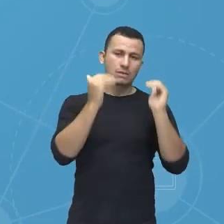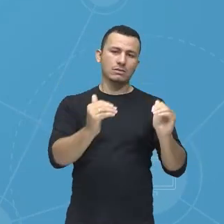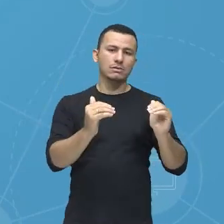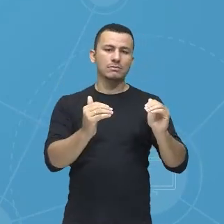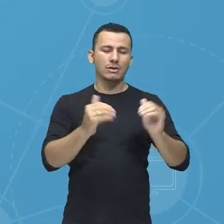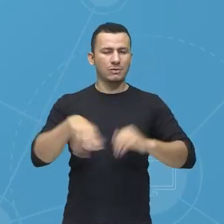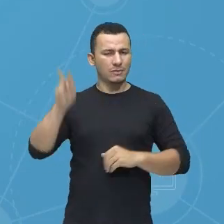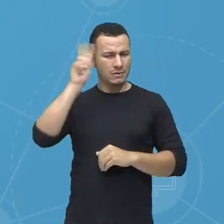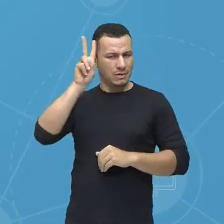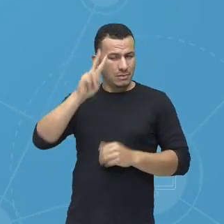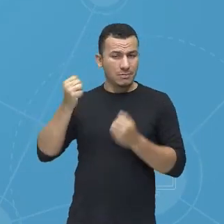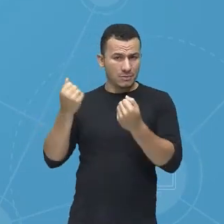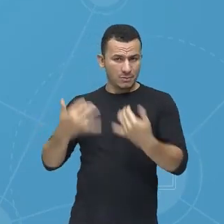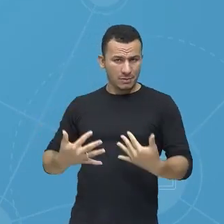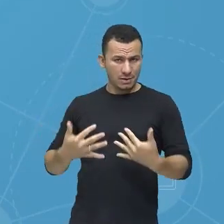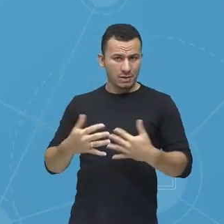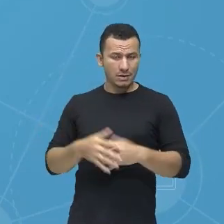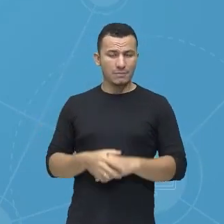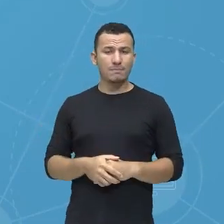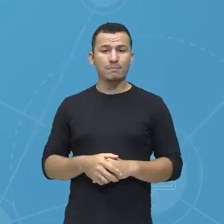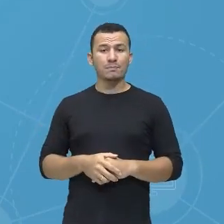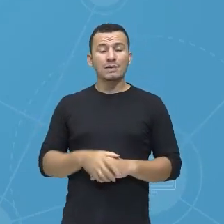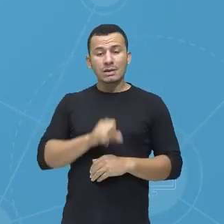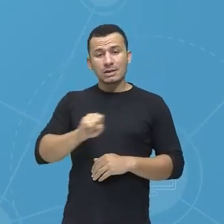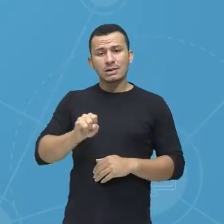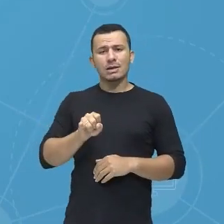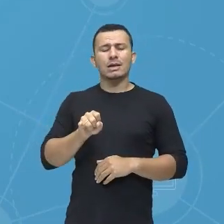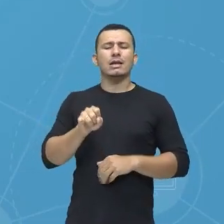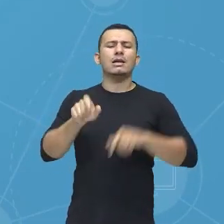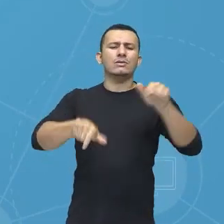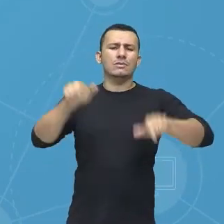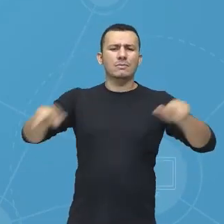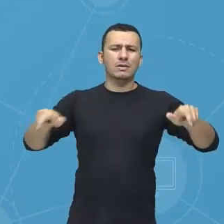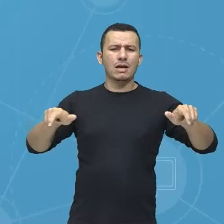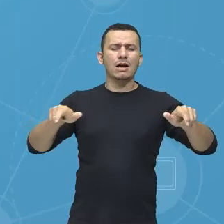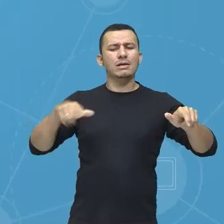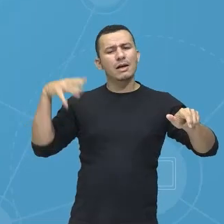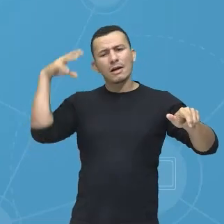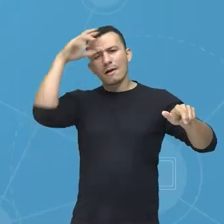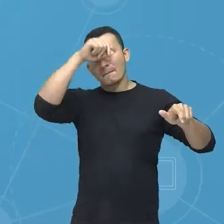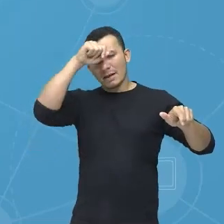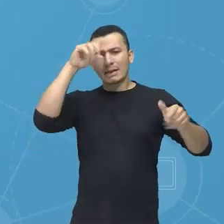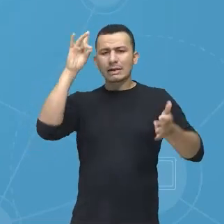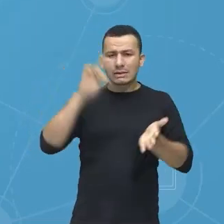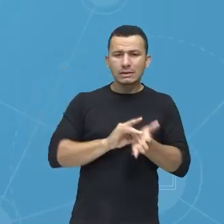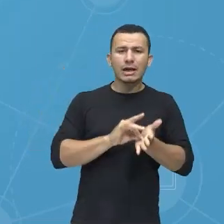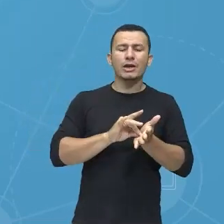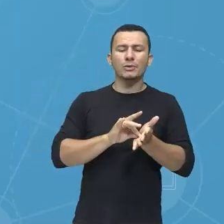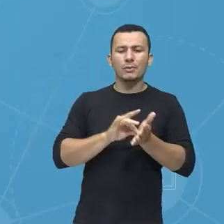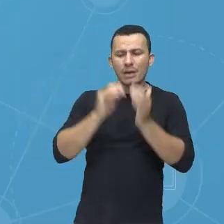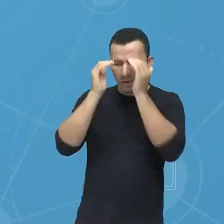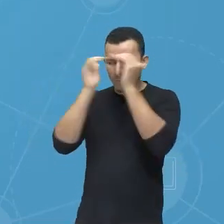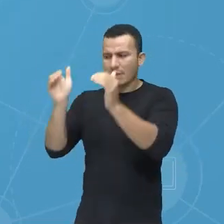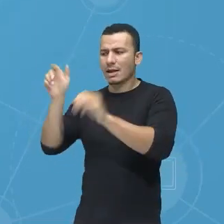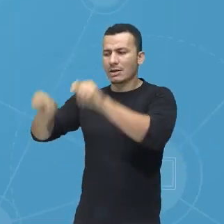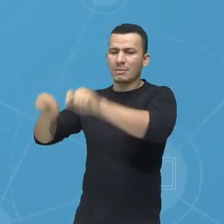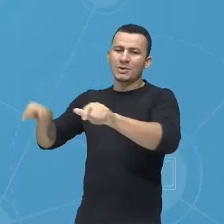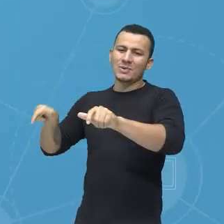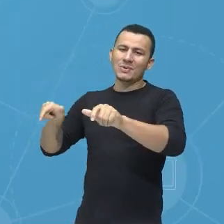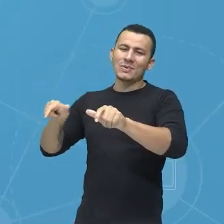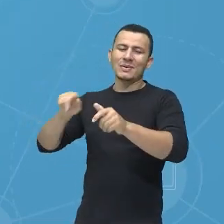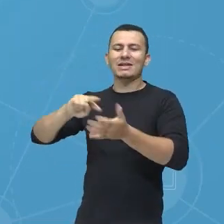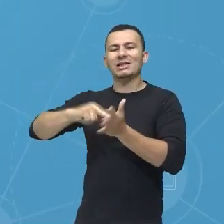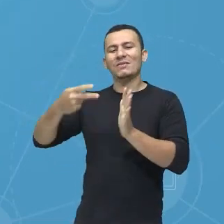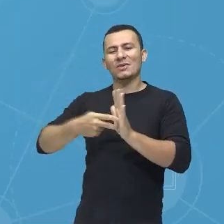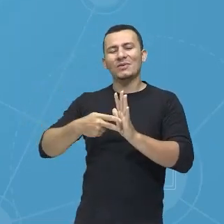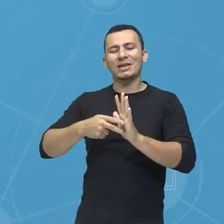estava explicando, o dia que o ser humano aprender a respeitar a diferença, seremos felizes, haverá paz